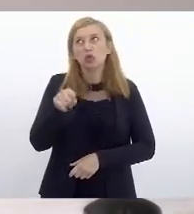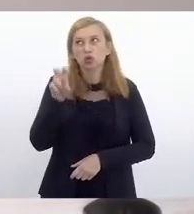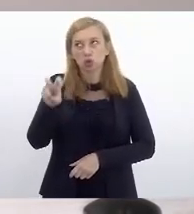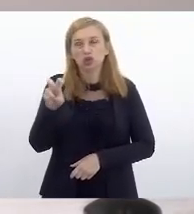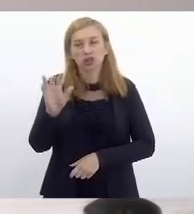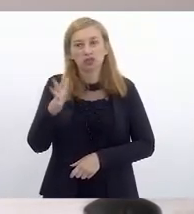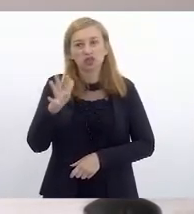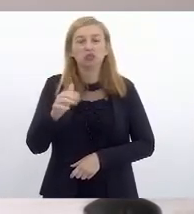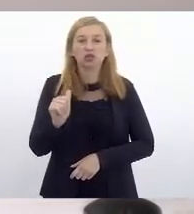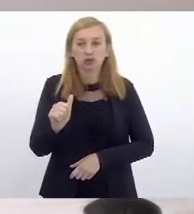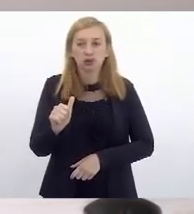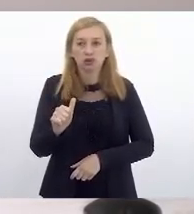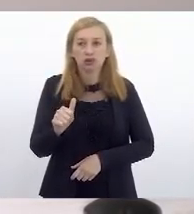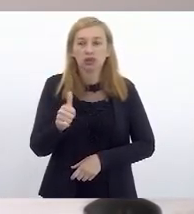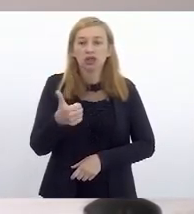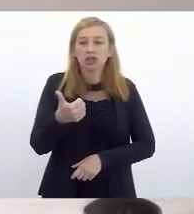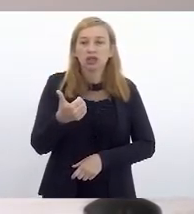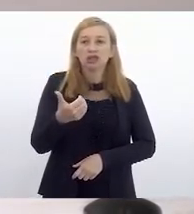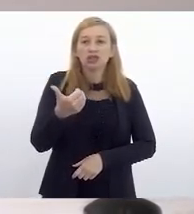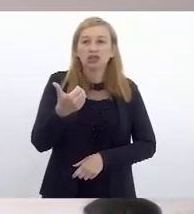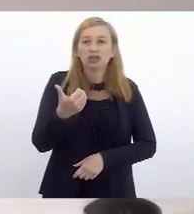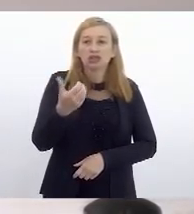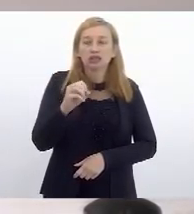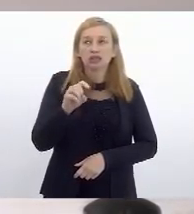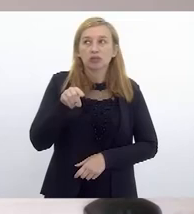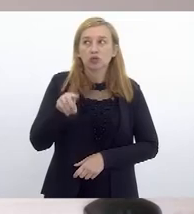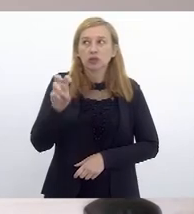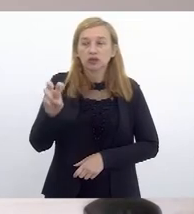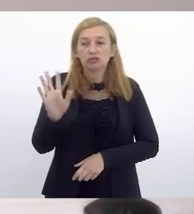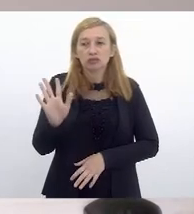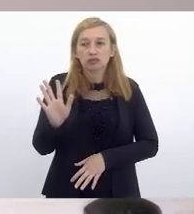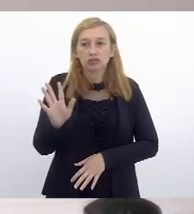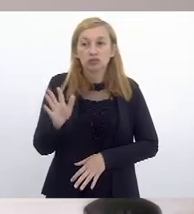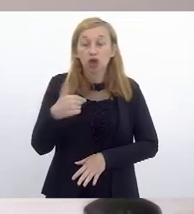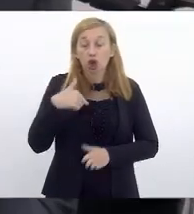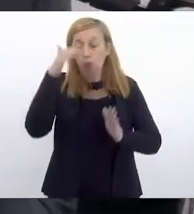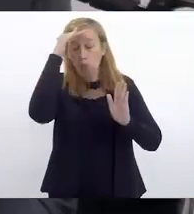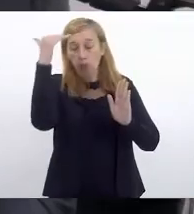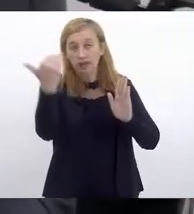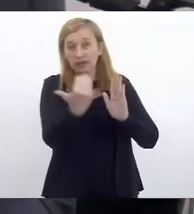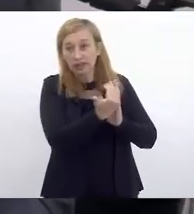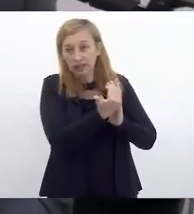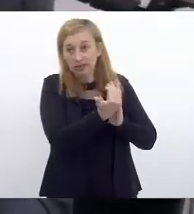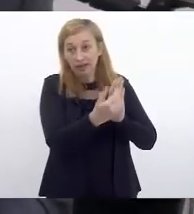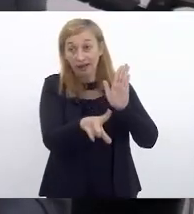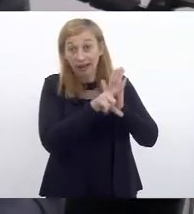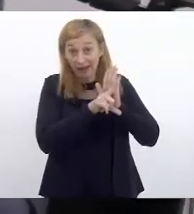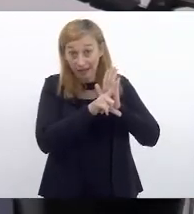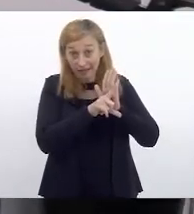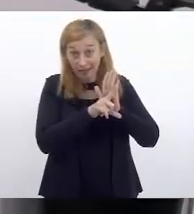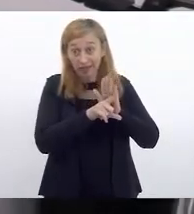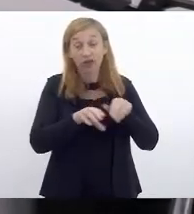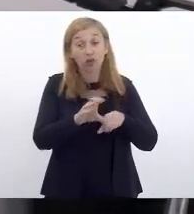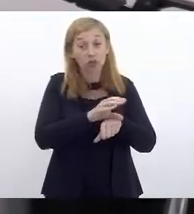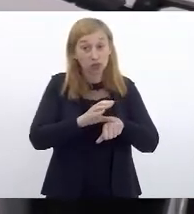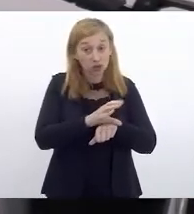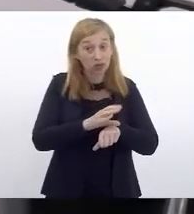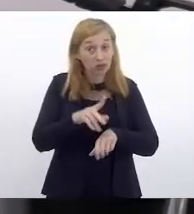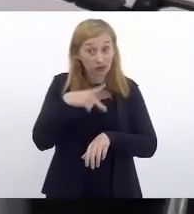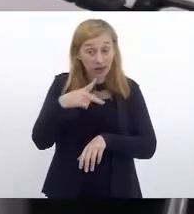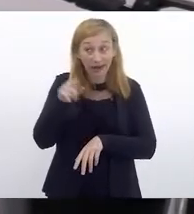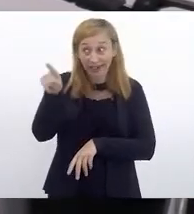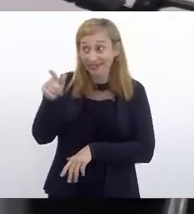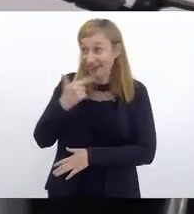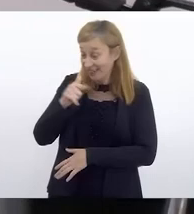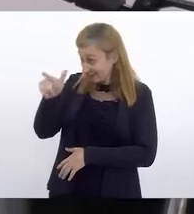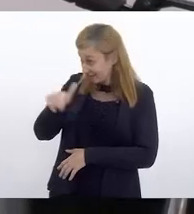17,5 aproximadamente versus 10,5. Eu obedeço à lei e a Constituição diz isso. Ele está